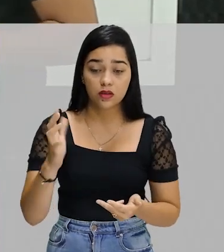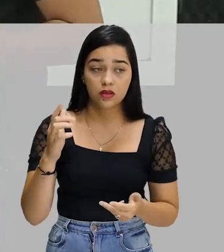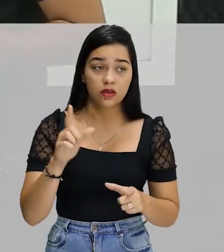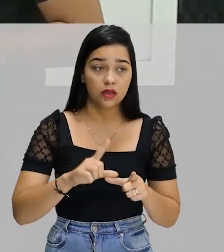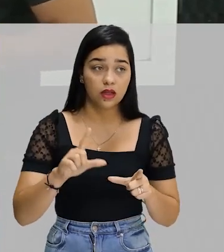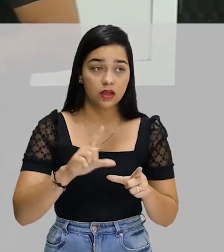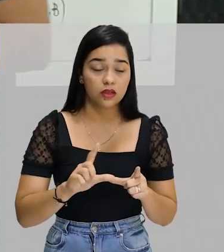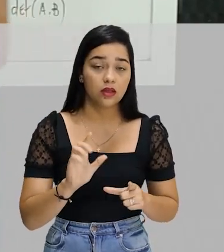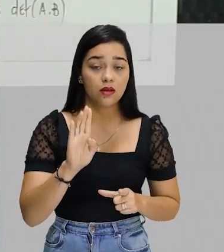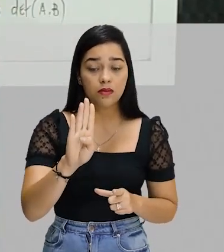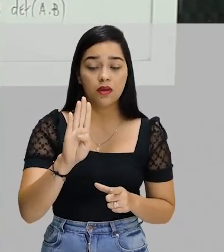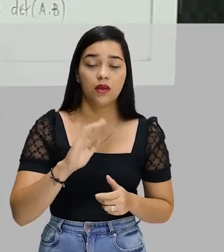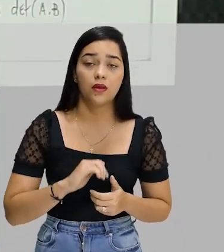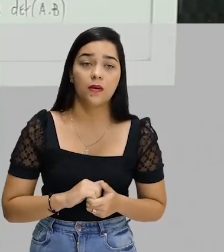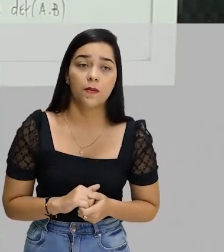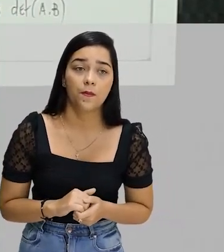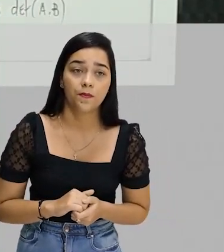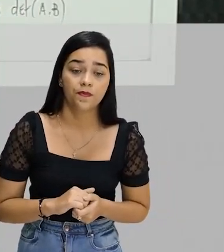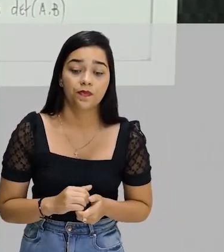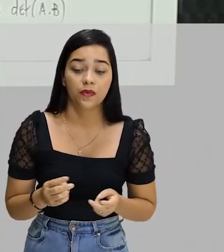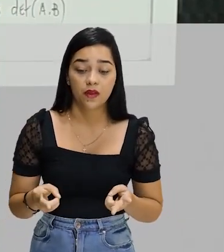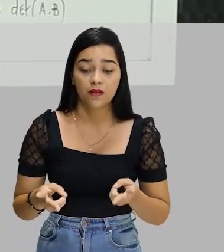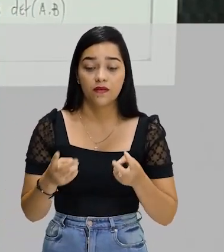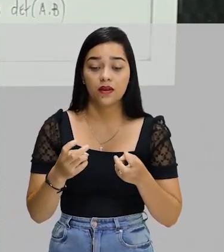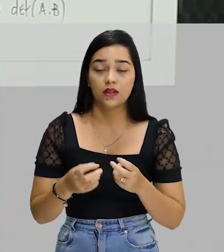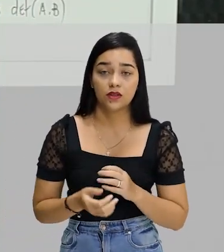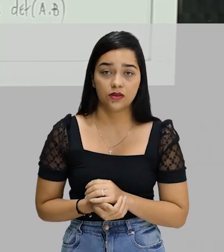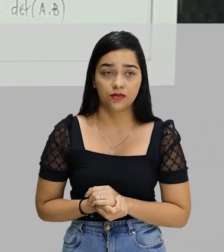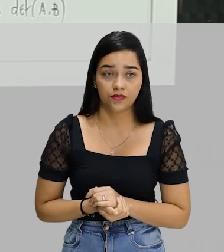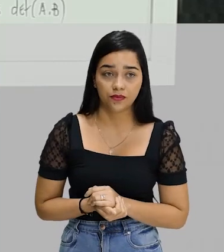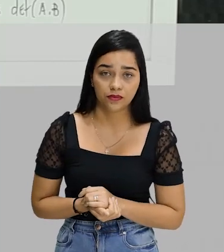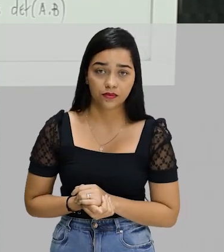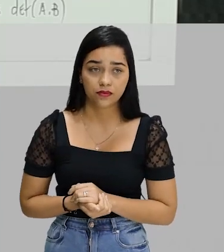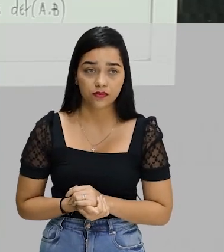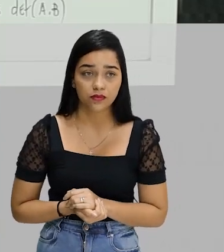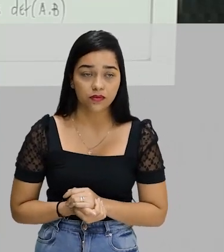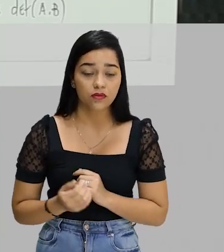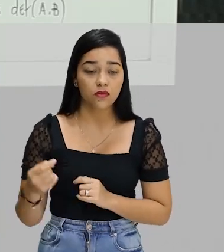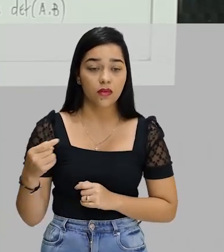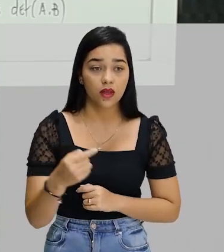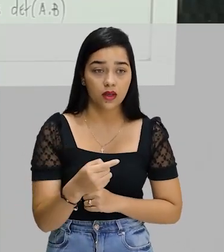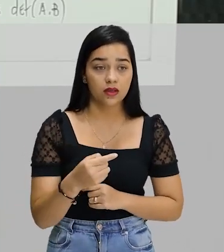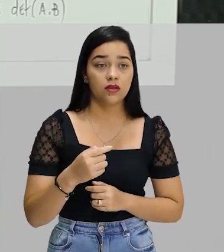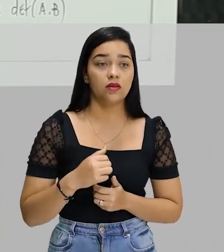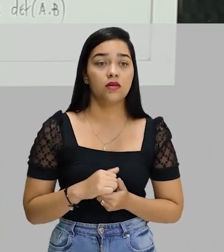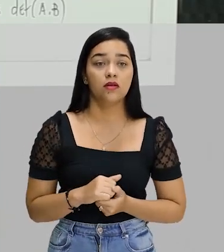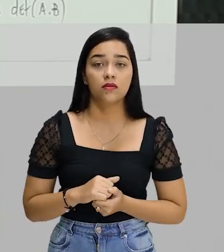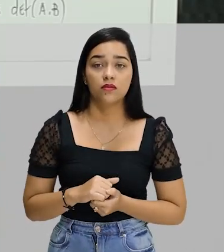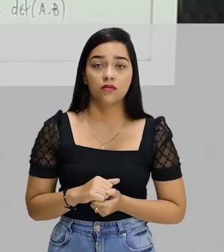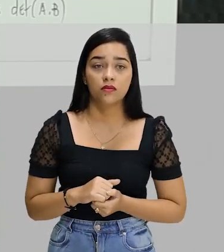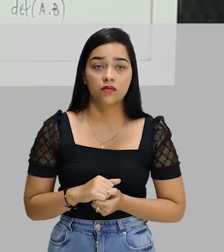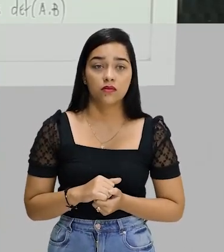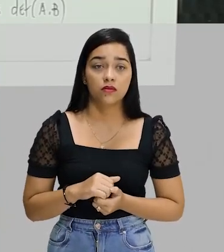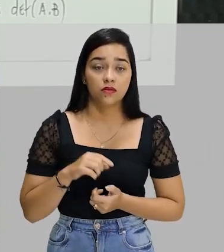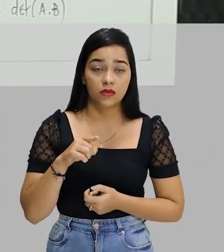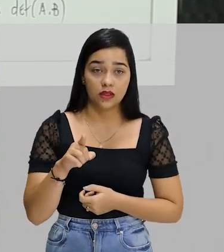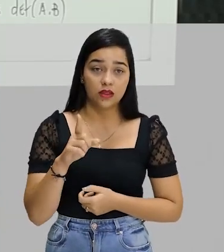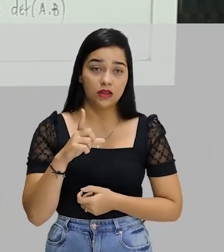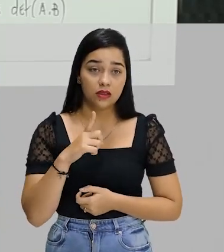letra D. Tá? Veja só. Esse aqui, ó, você